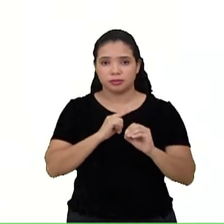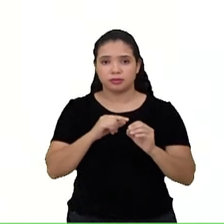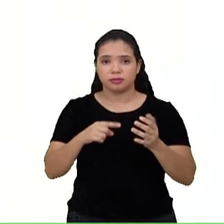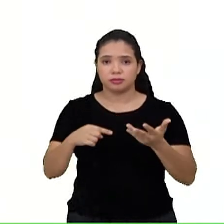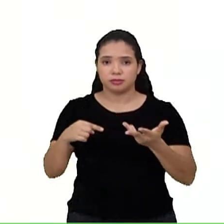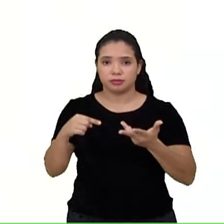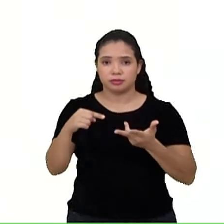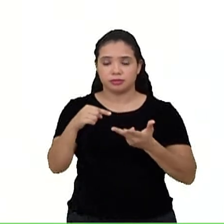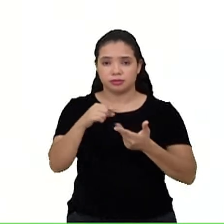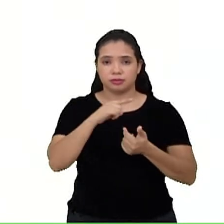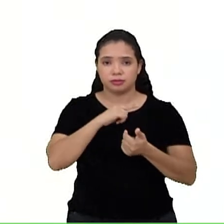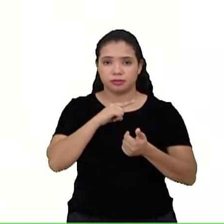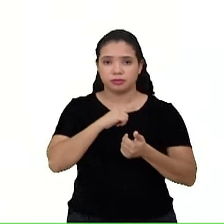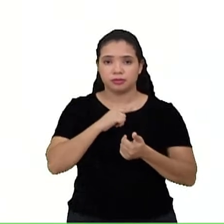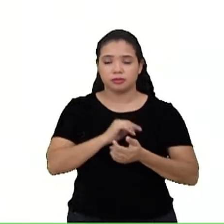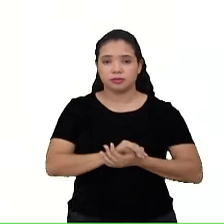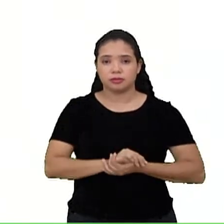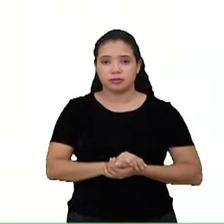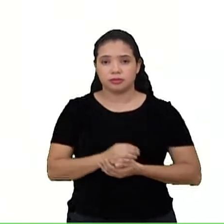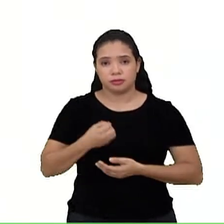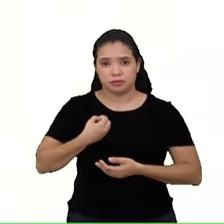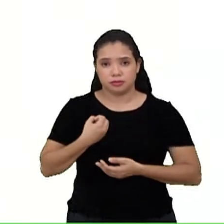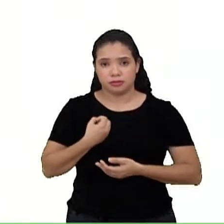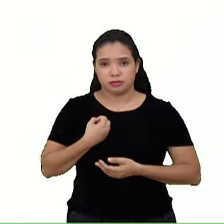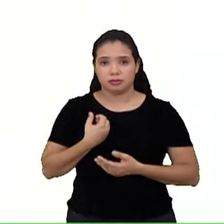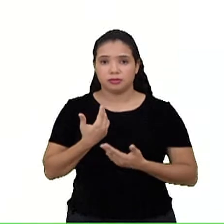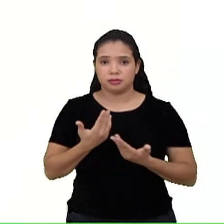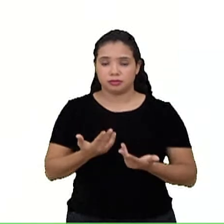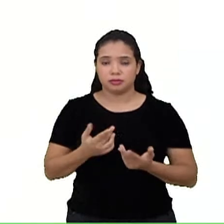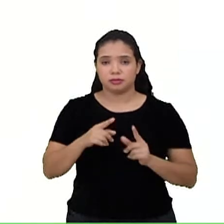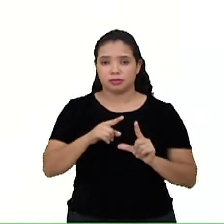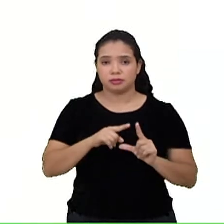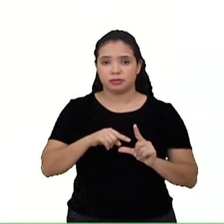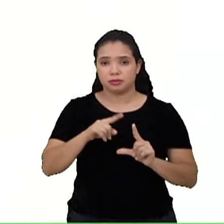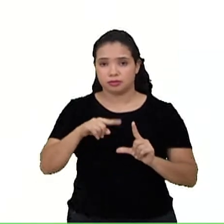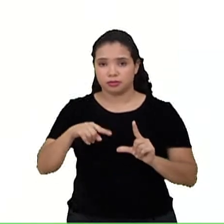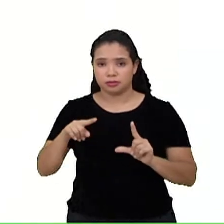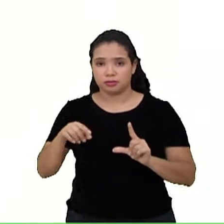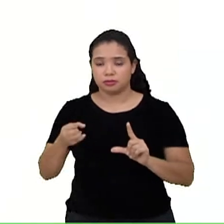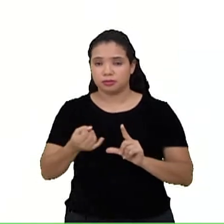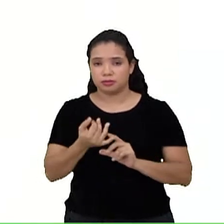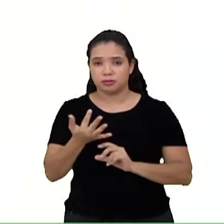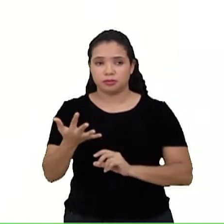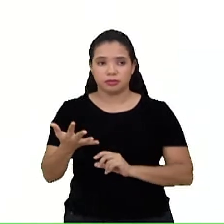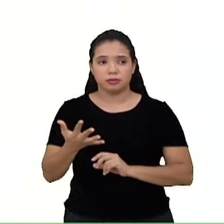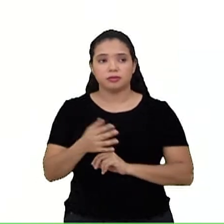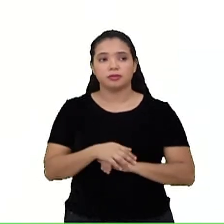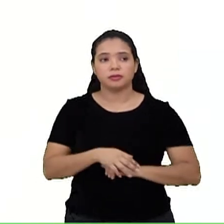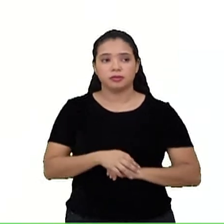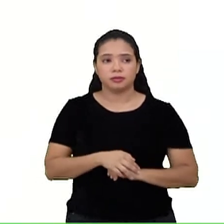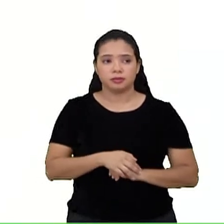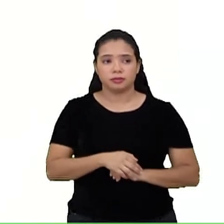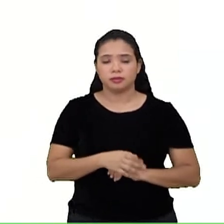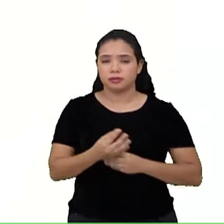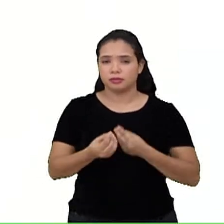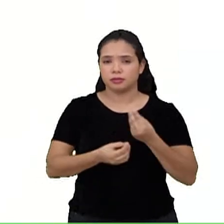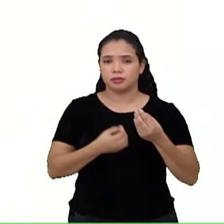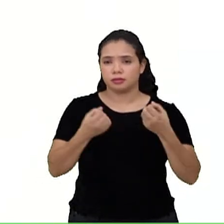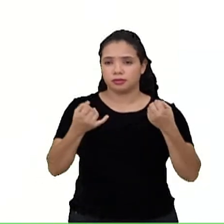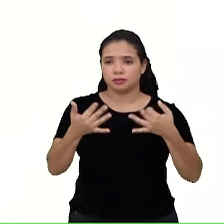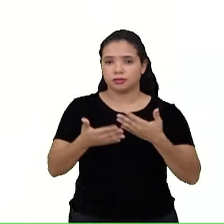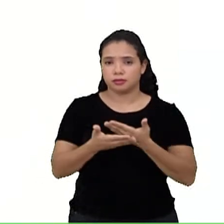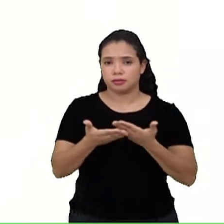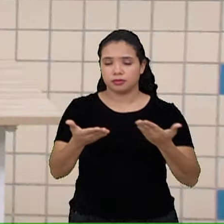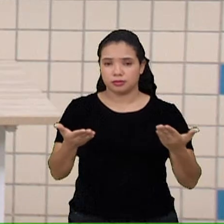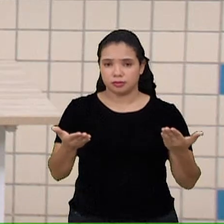tomam parte de sua composição e números, e os índices de atomicidade. Quando eu falo para vocês que